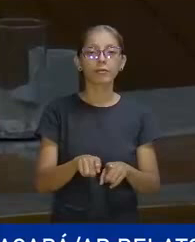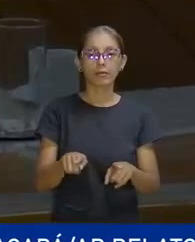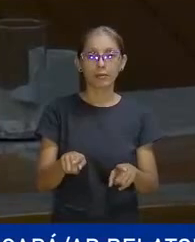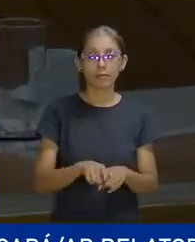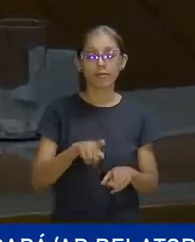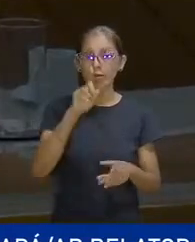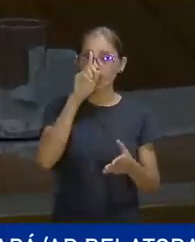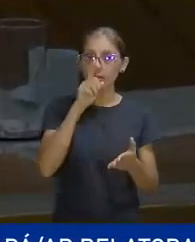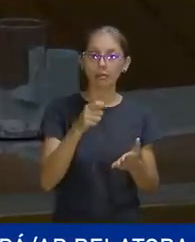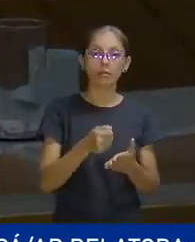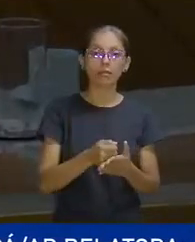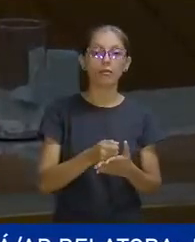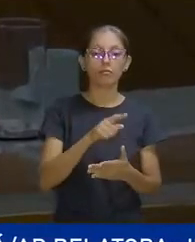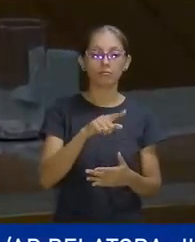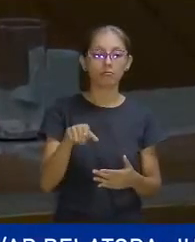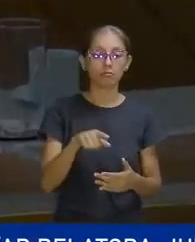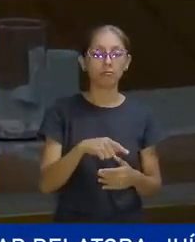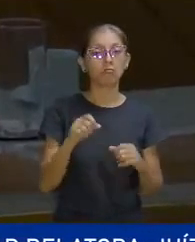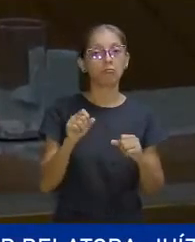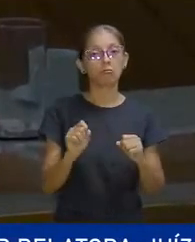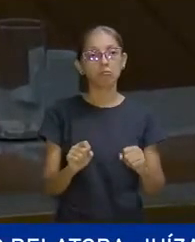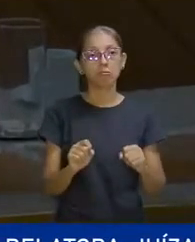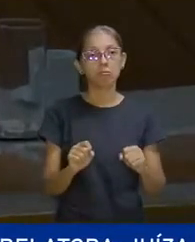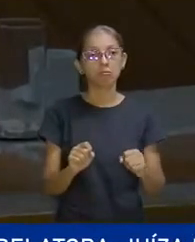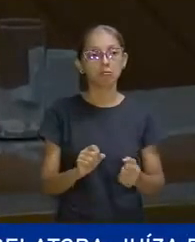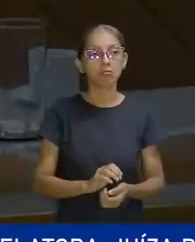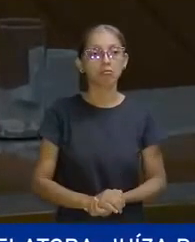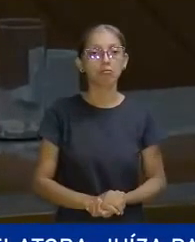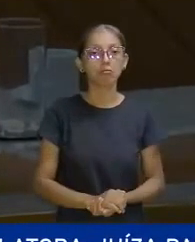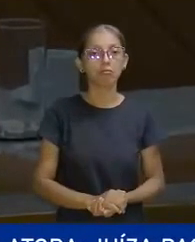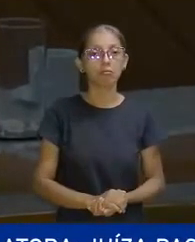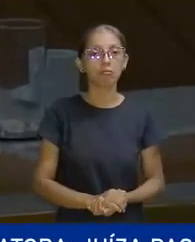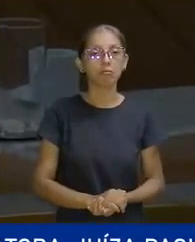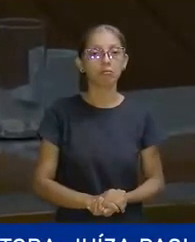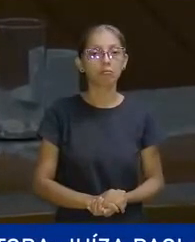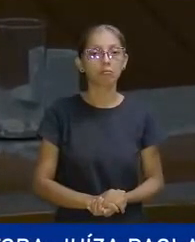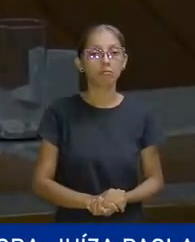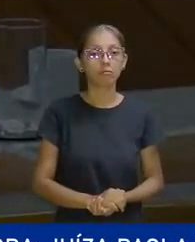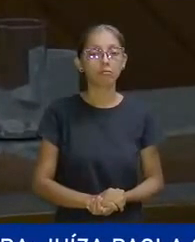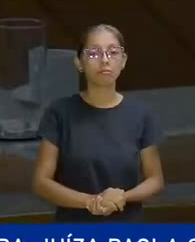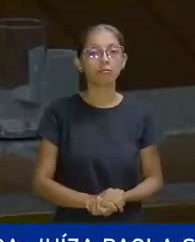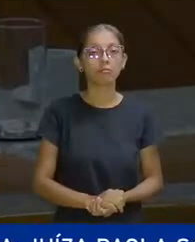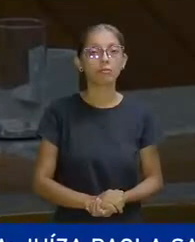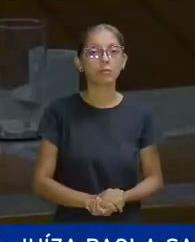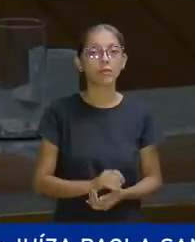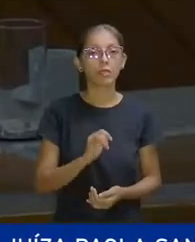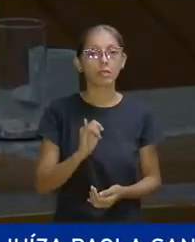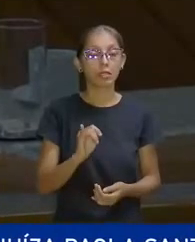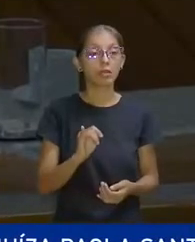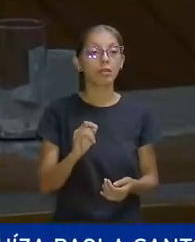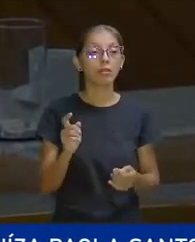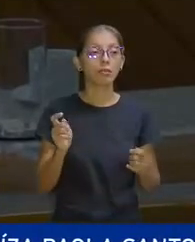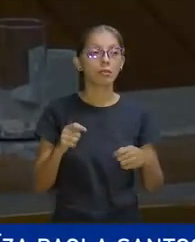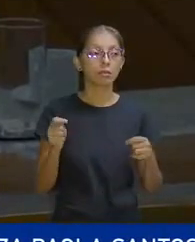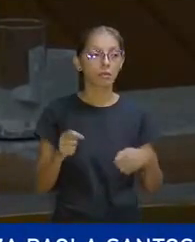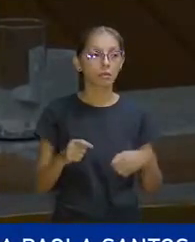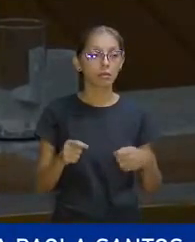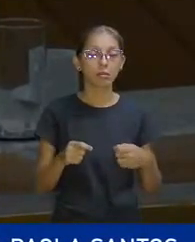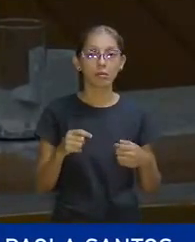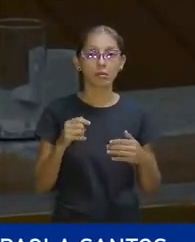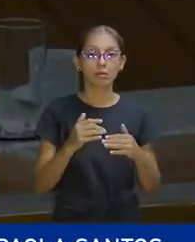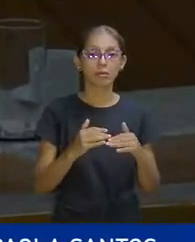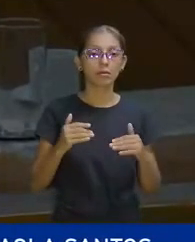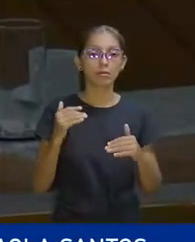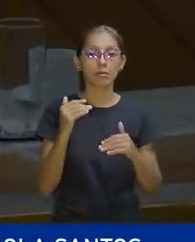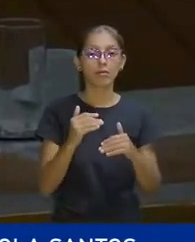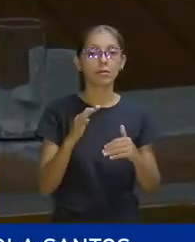decisão, e se tiver a causa madura, e esse caso aqui me parece que eram provas documentais,